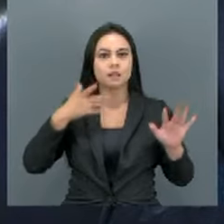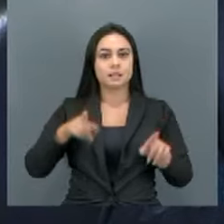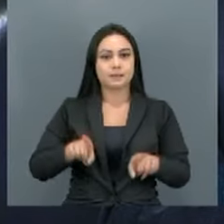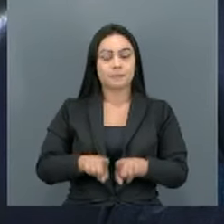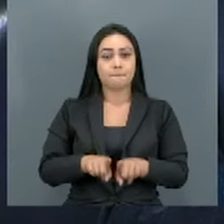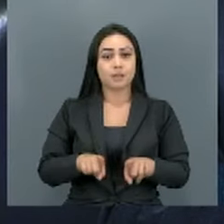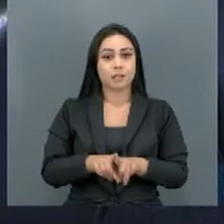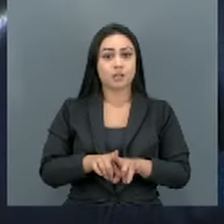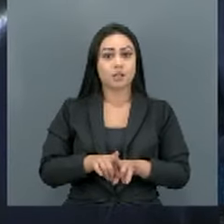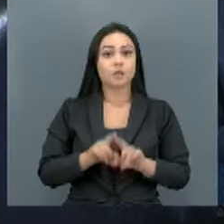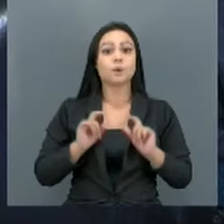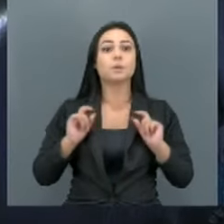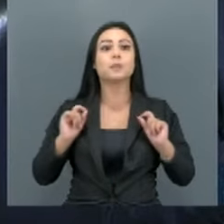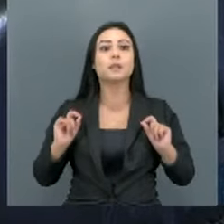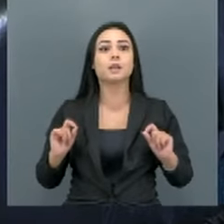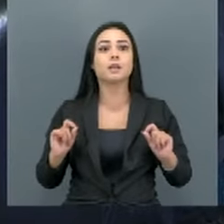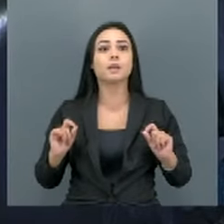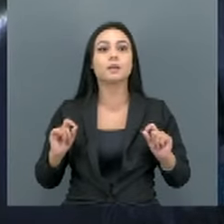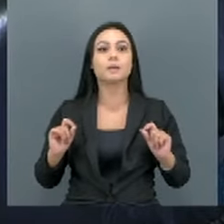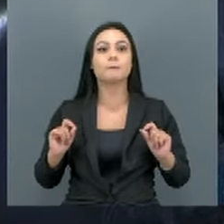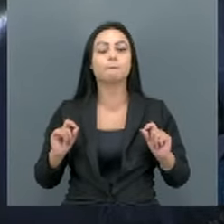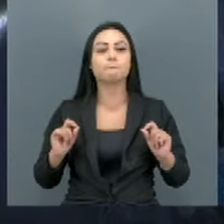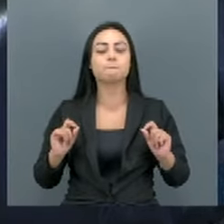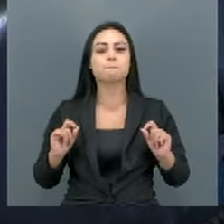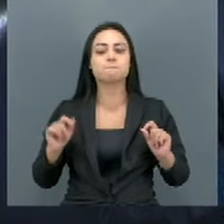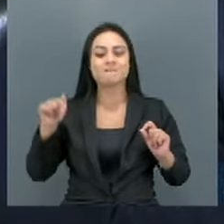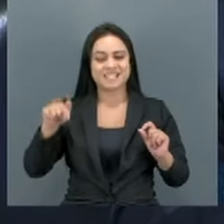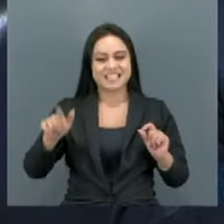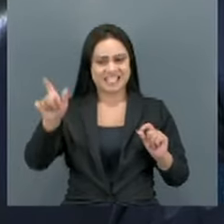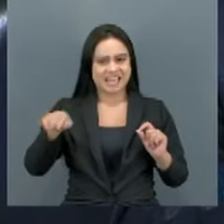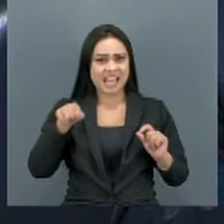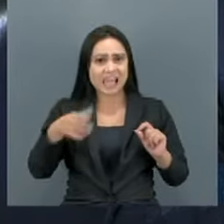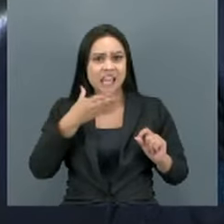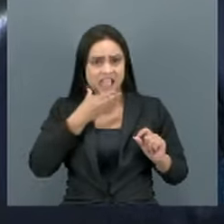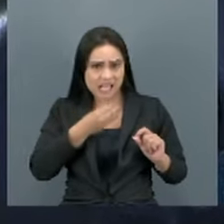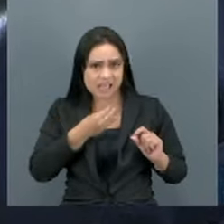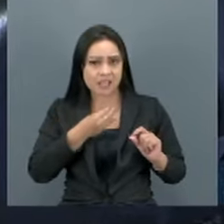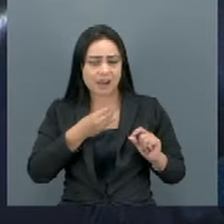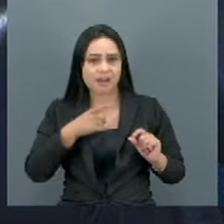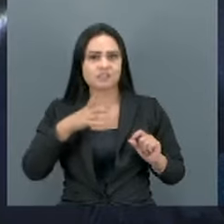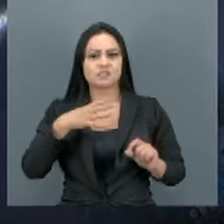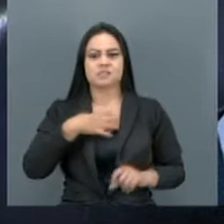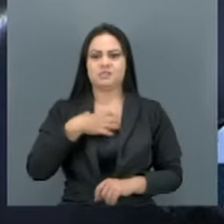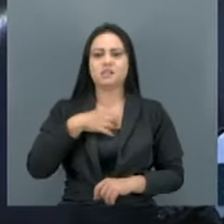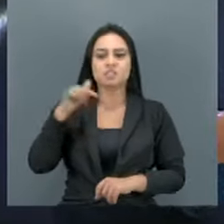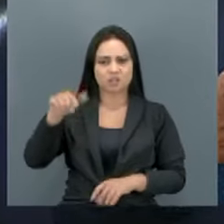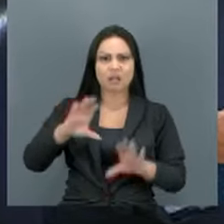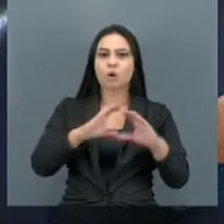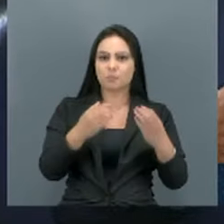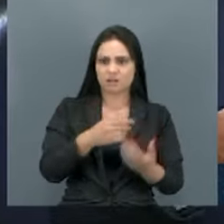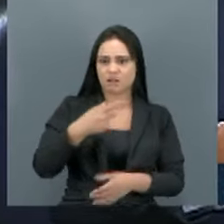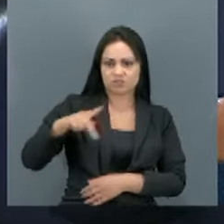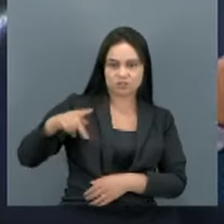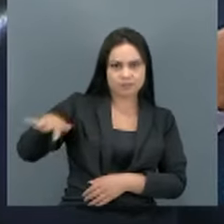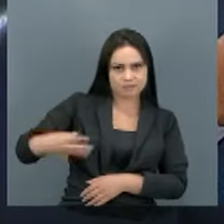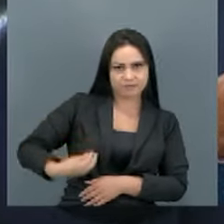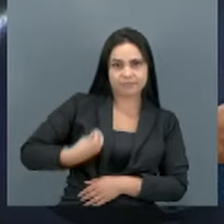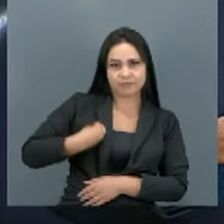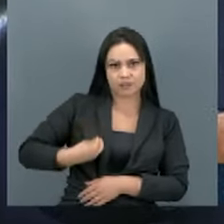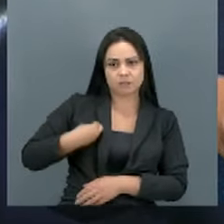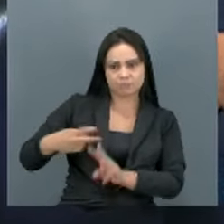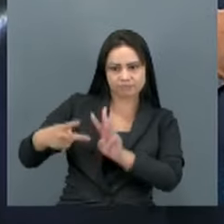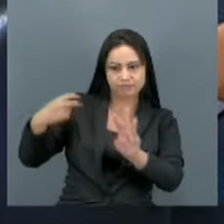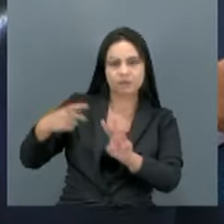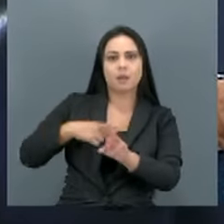tudo, porque ele é que sente na pele com a sua comunidade a ausência desses equipamentos que possam, na verdade, ajudar a produzir